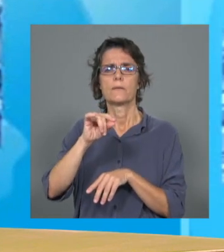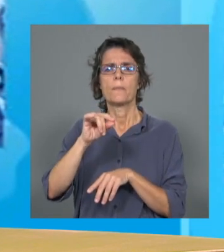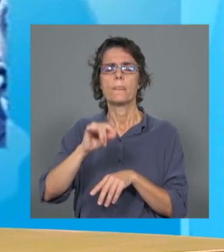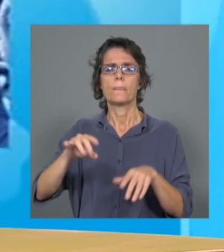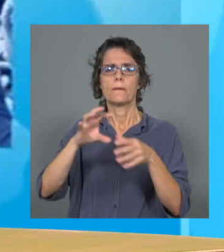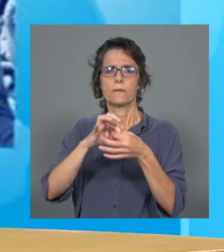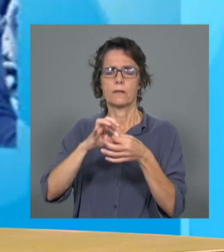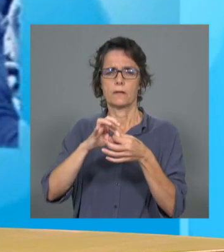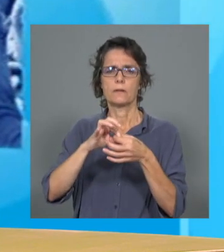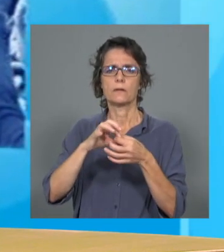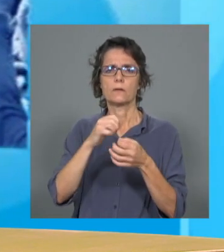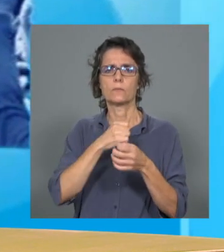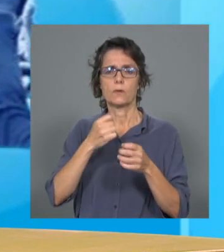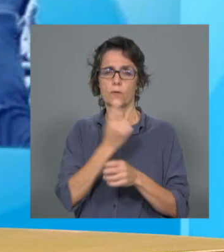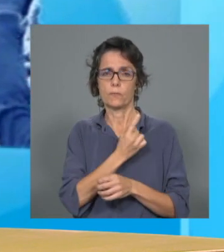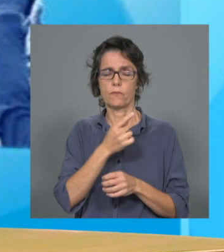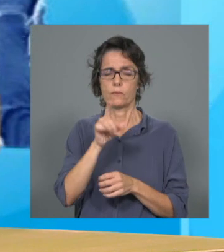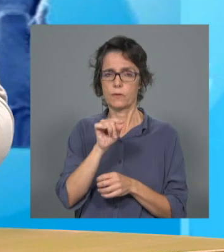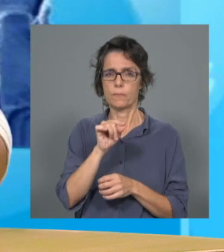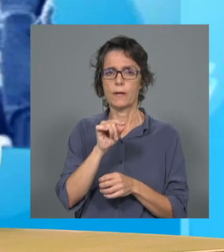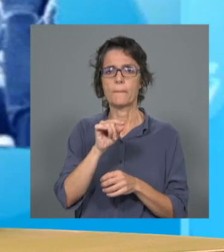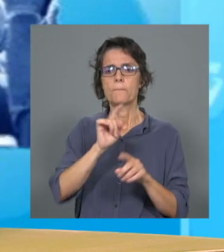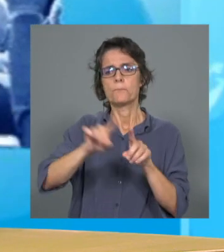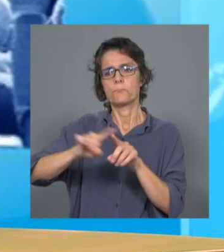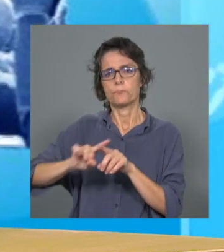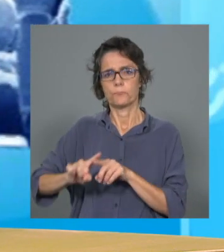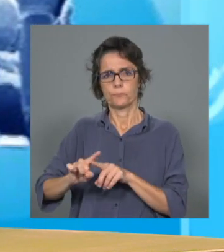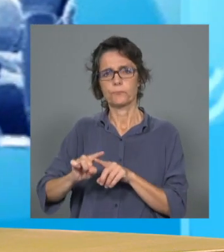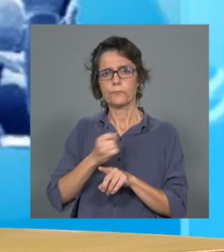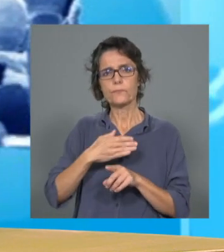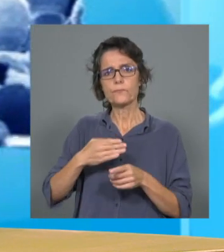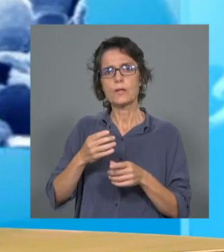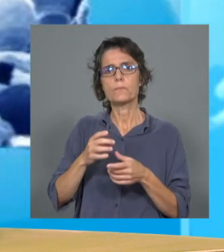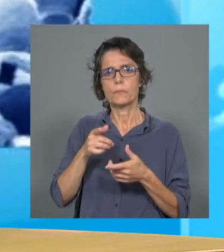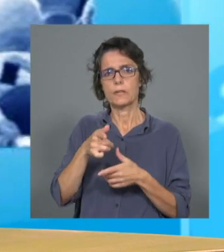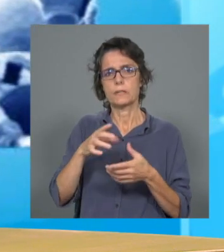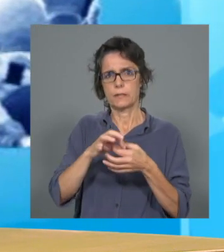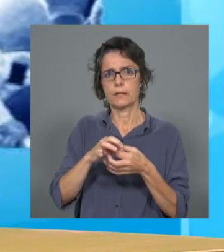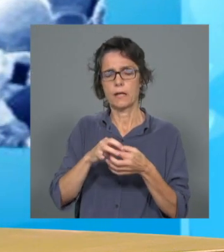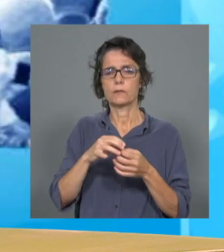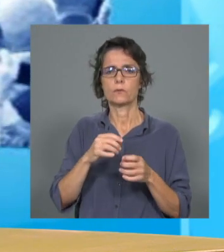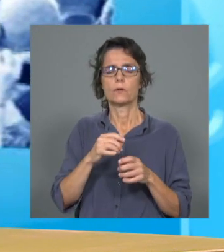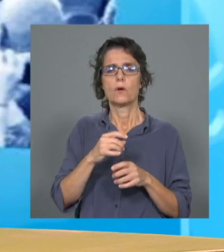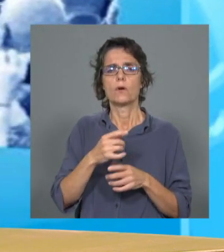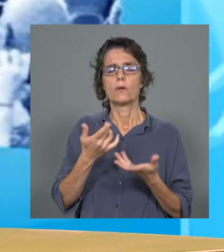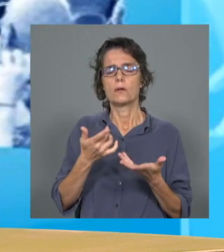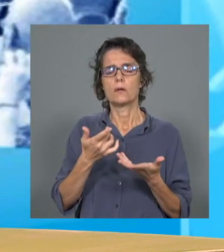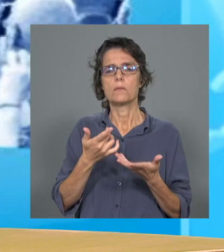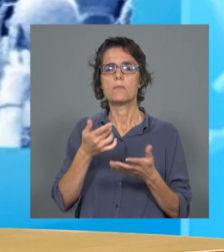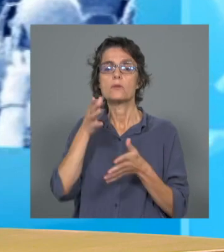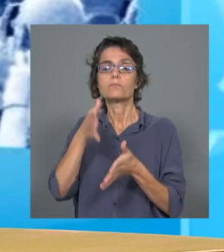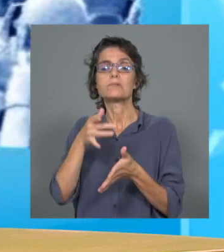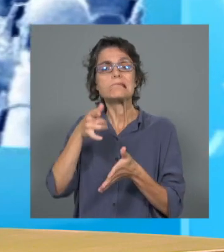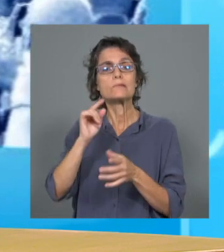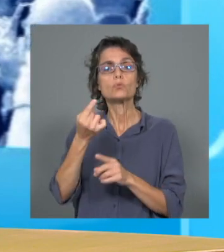um proprietário particular, enfim, teve várias vicissitudes, mas sempre centrada naquilo que